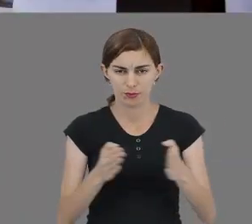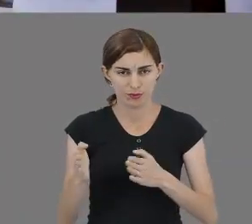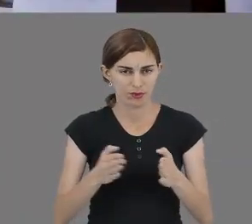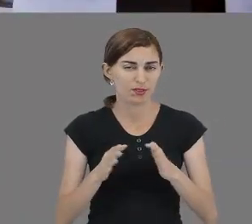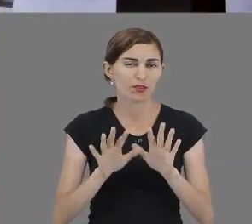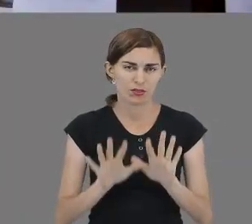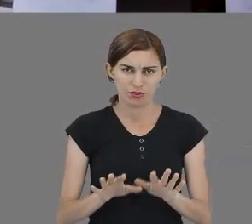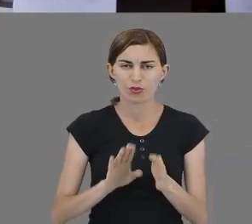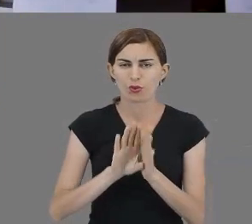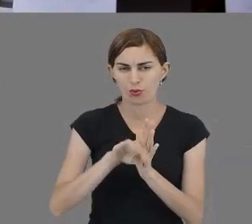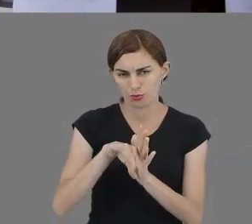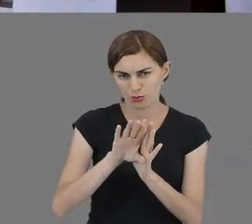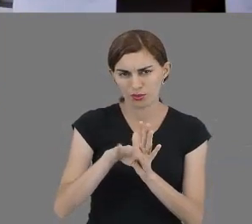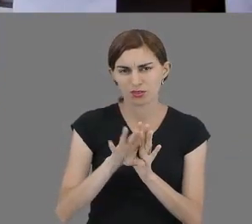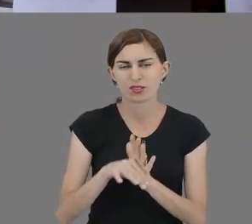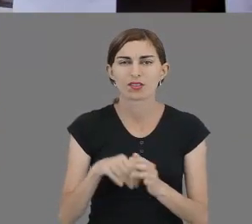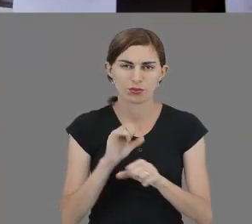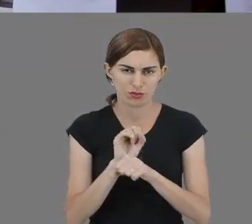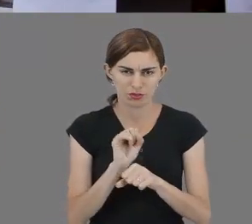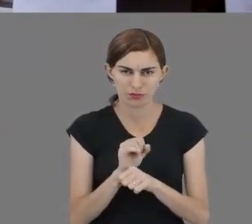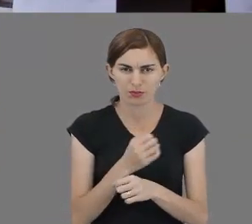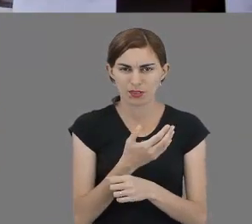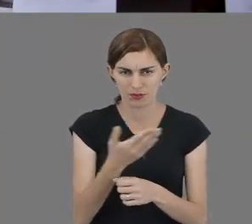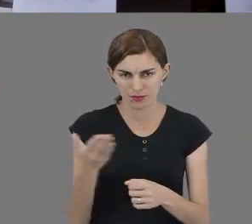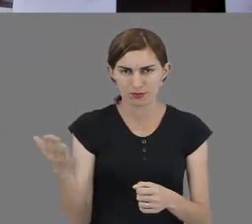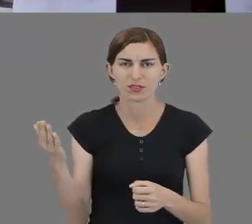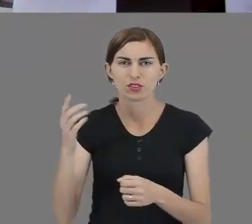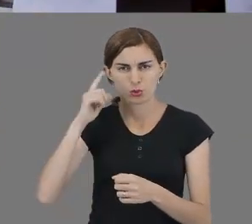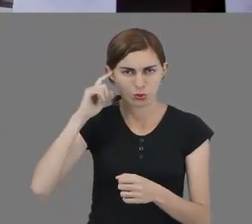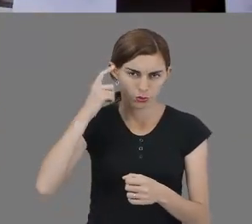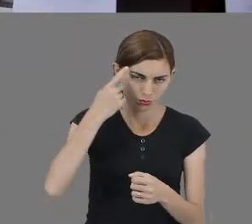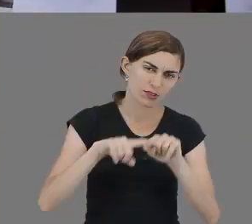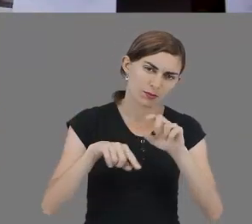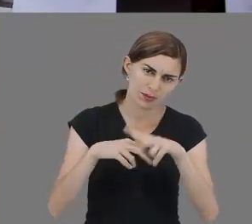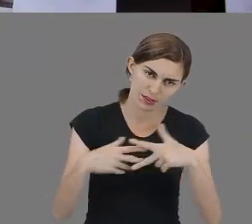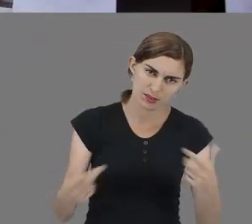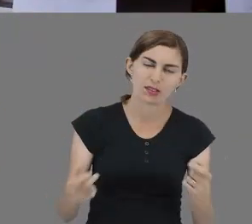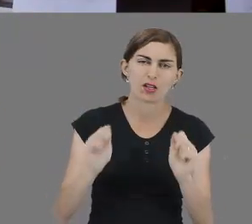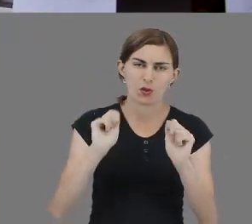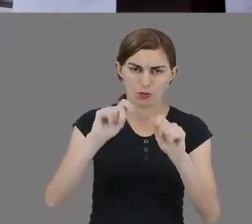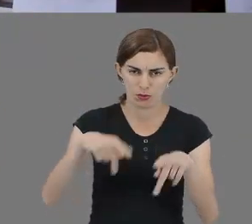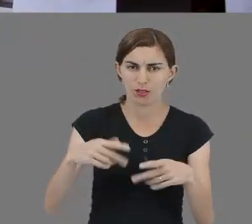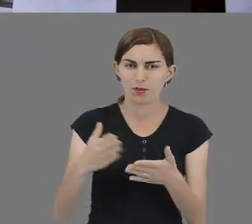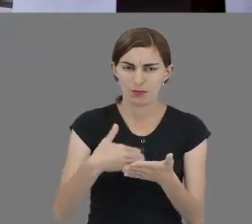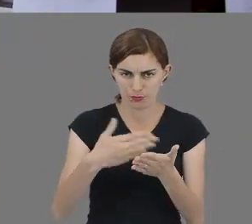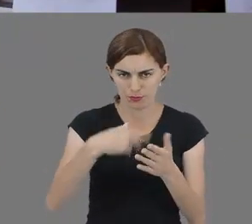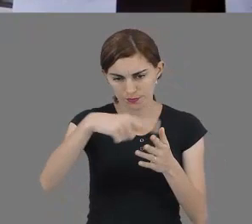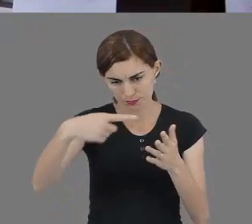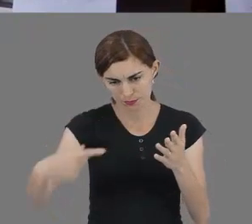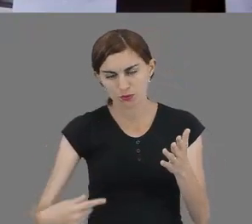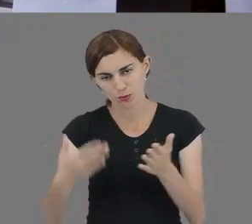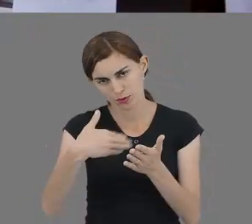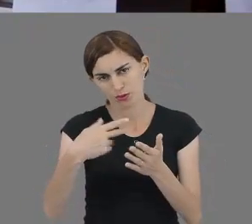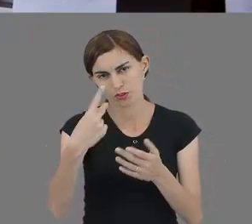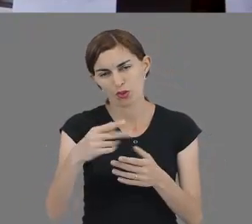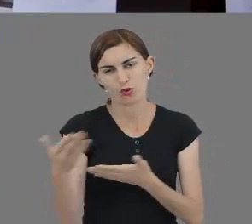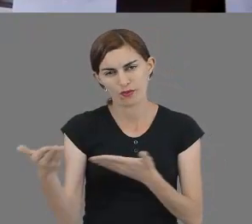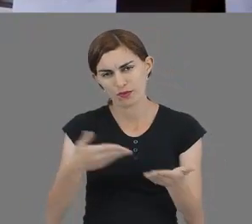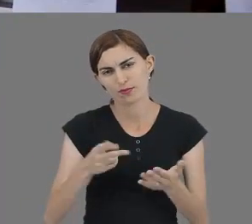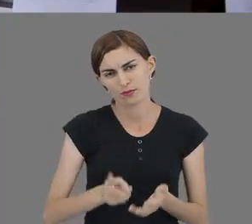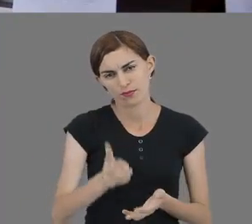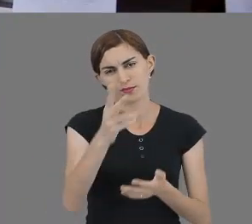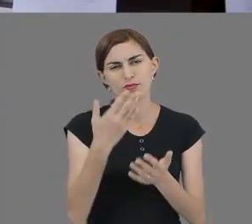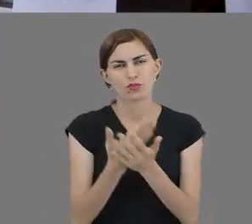enquanto, ficamos com esses conceitos. Espero que você, qualquer dúvida, tire no nosso material, na apostila, e convido você